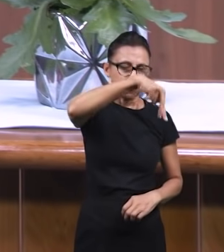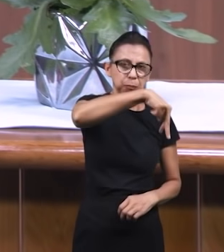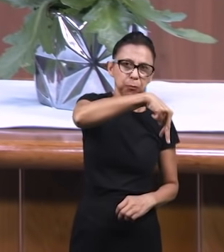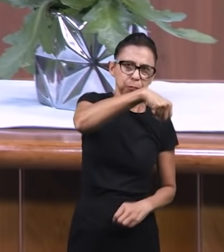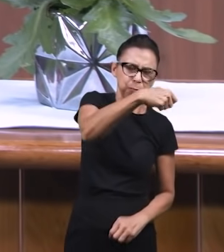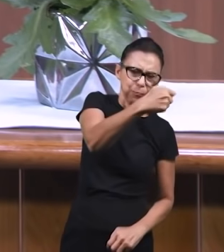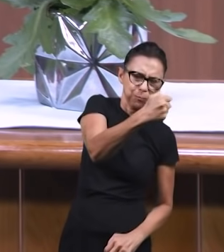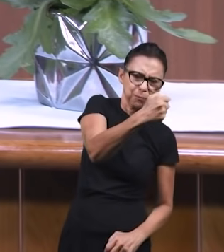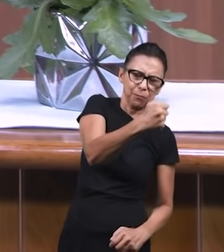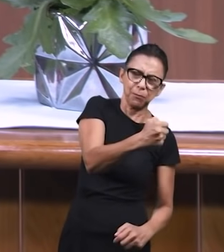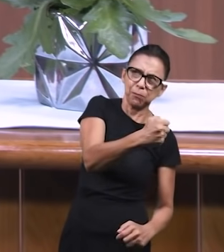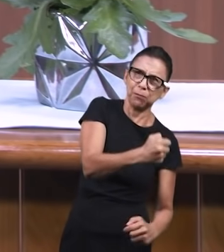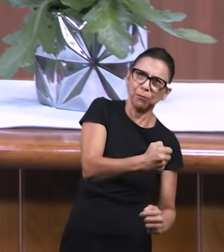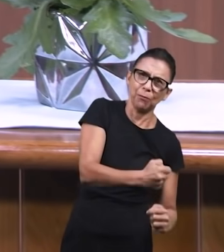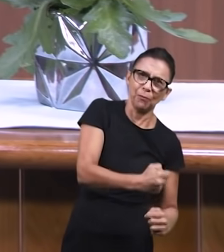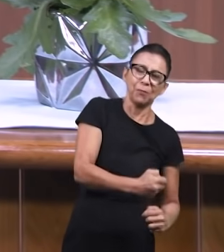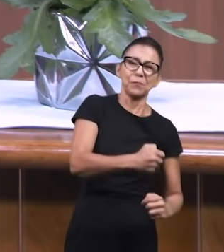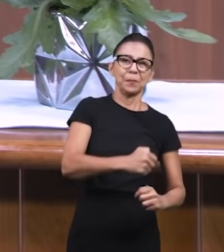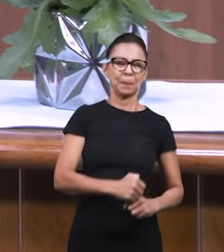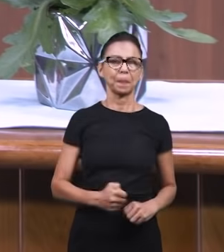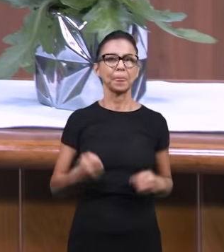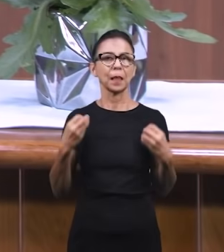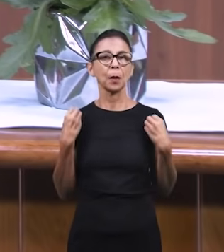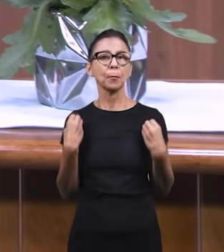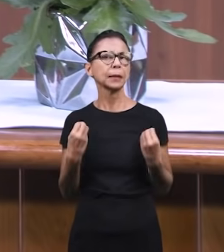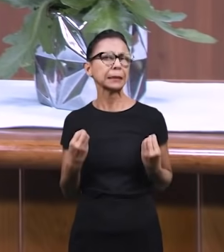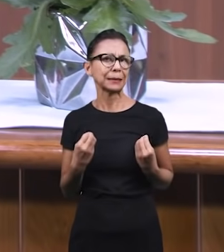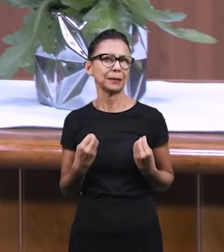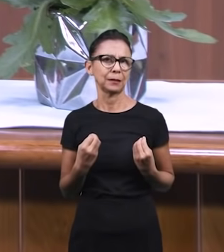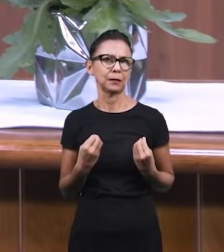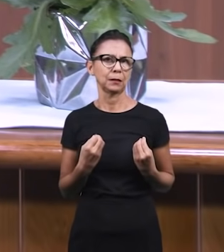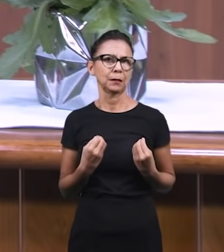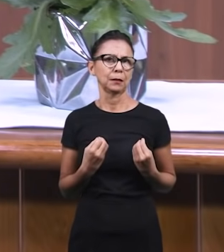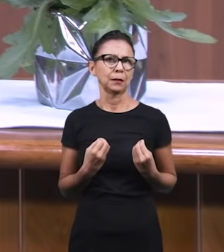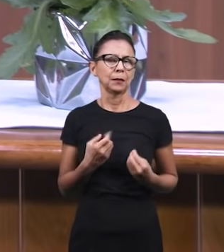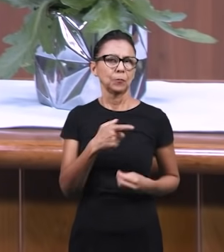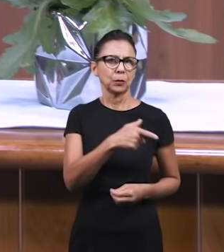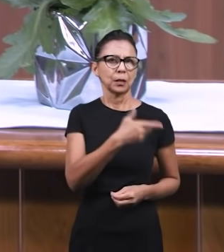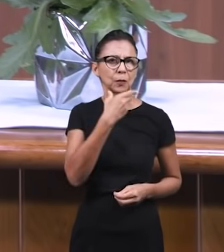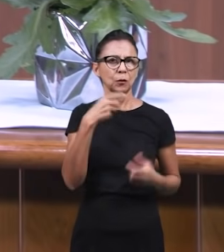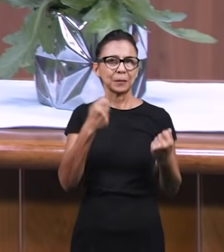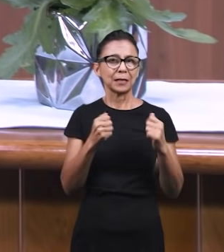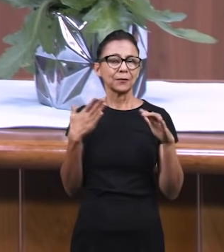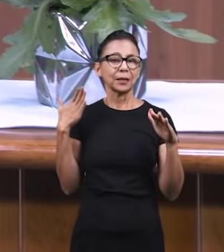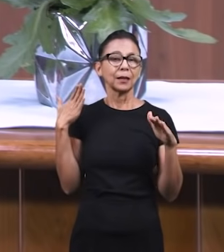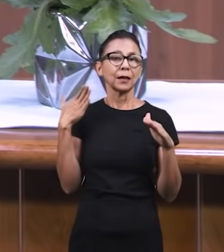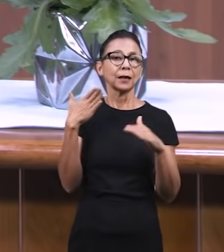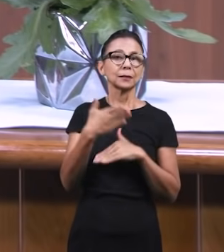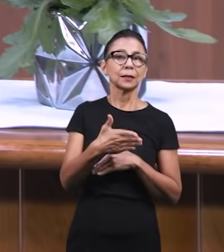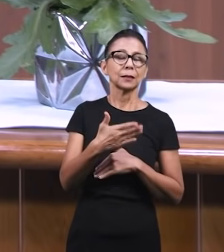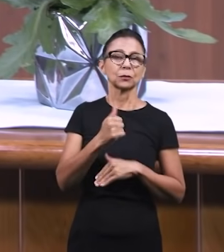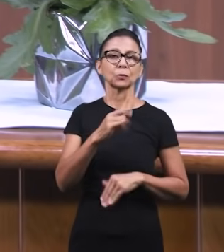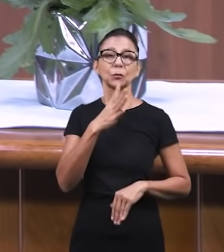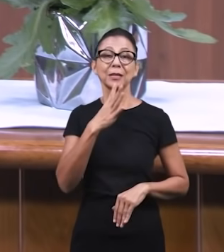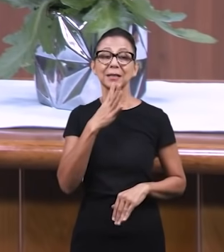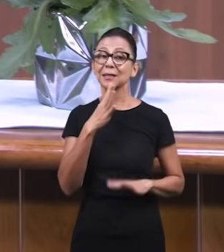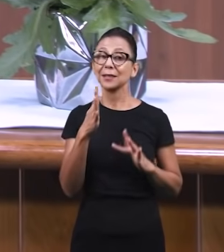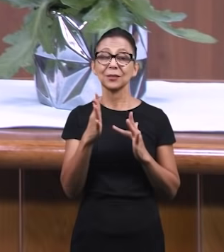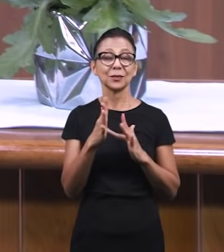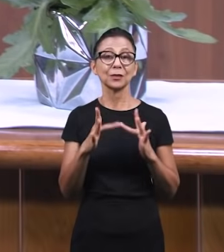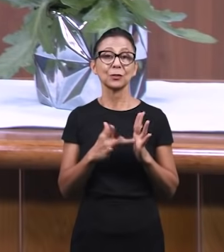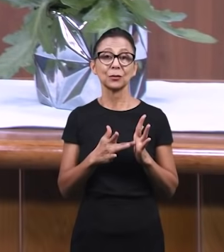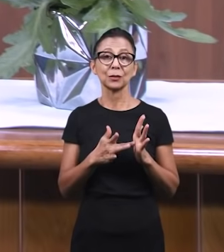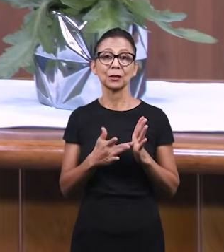eu e você tenhamos acesso a Jesus, tenhamos acesso à sua preciosa palavra. É isso que o evangelho faz. Ele